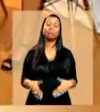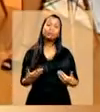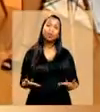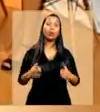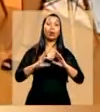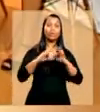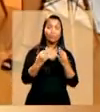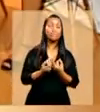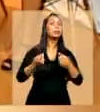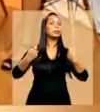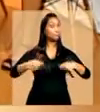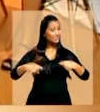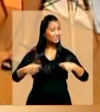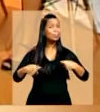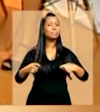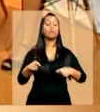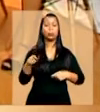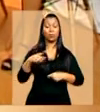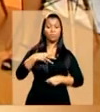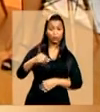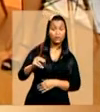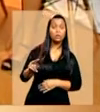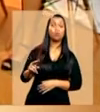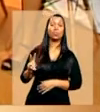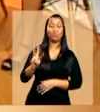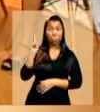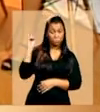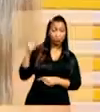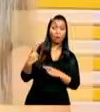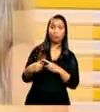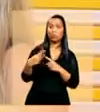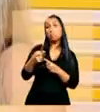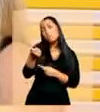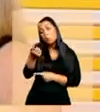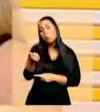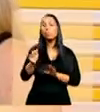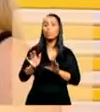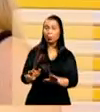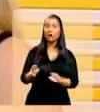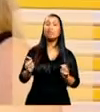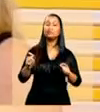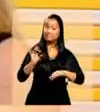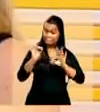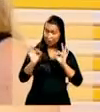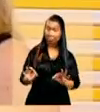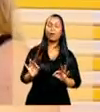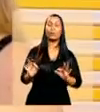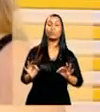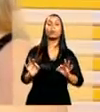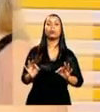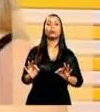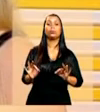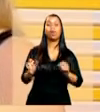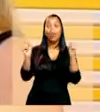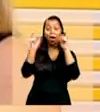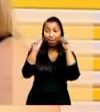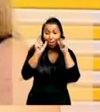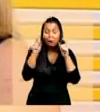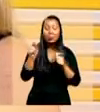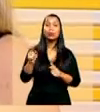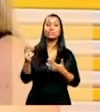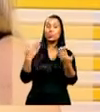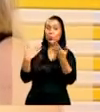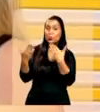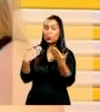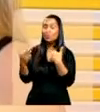tem, então a família precisa valorizar mais esses momentos, que sejam poucos, mas que tenham realmente uma